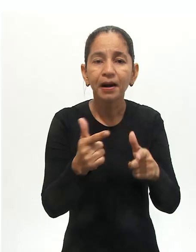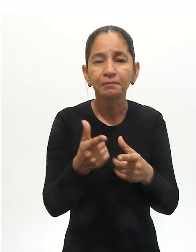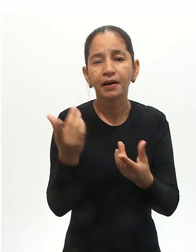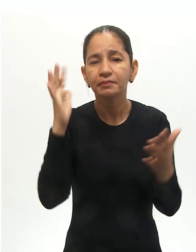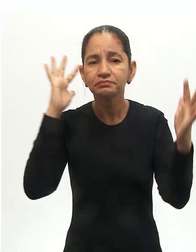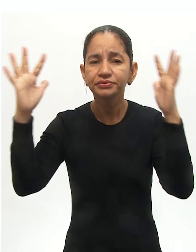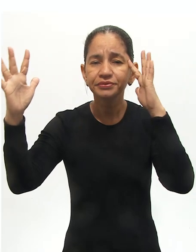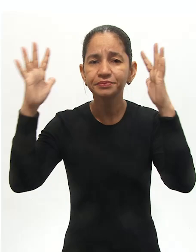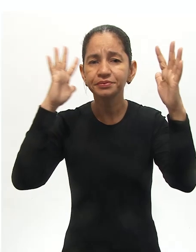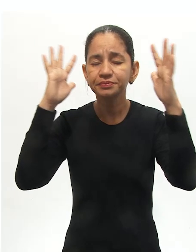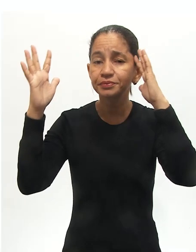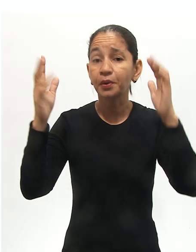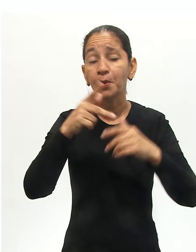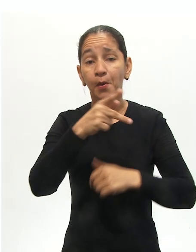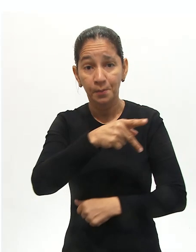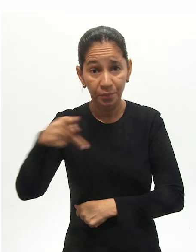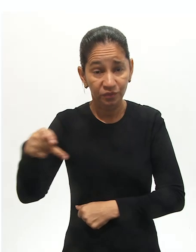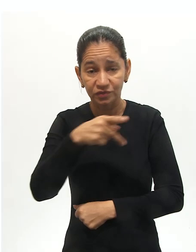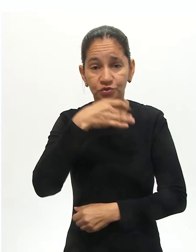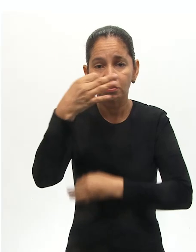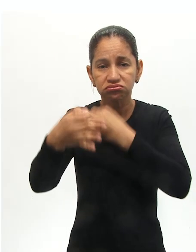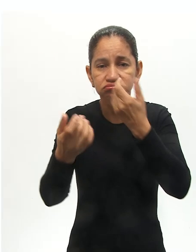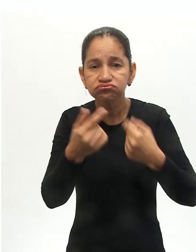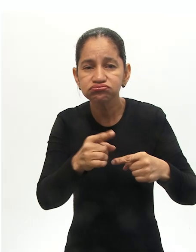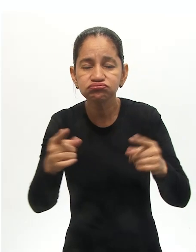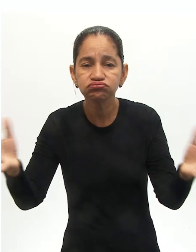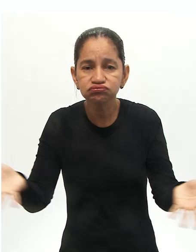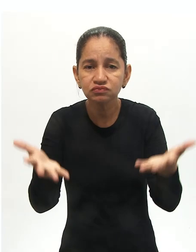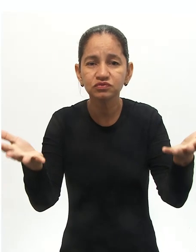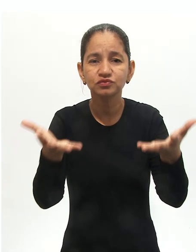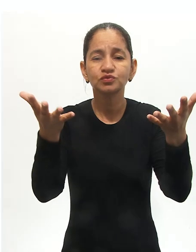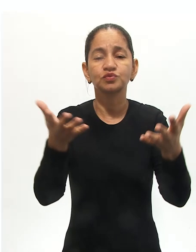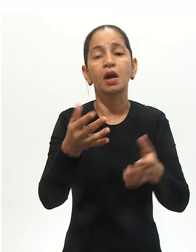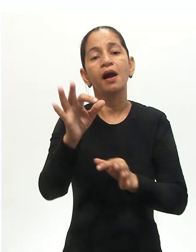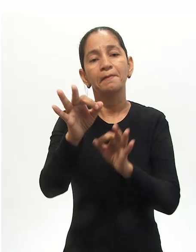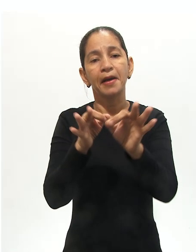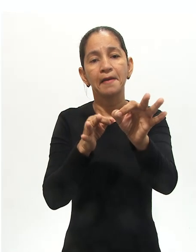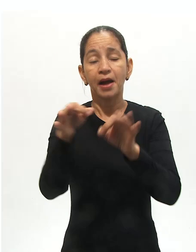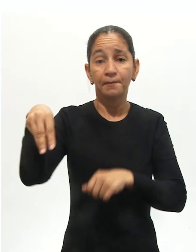dessas práticas, pela reflexão, pela criticidade,